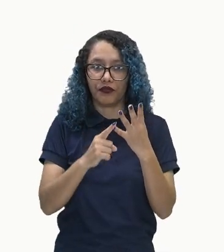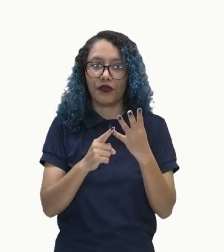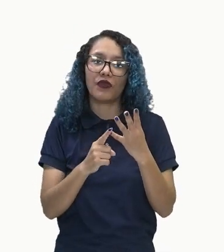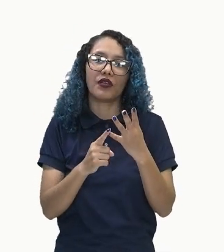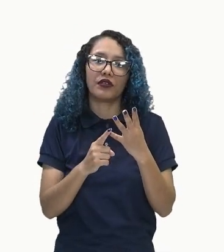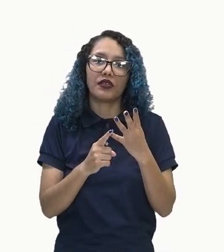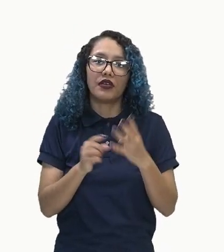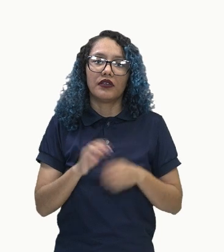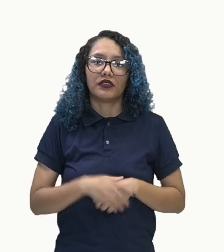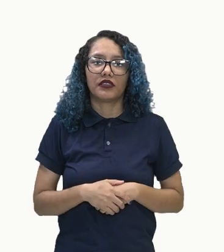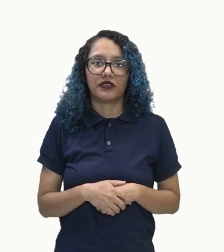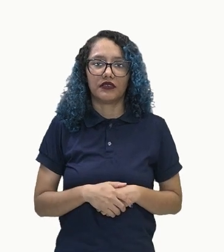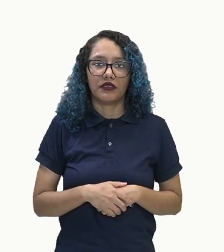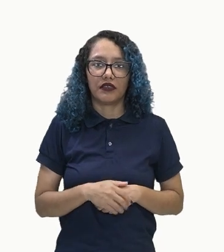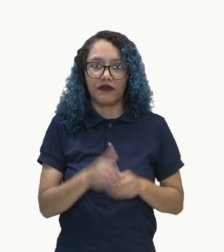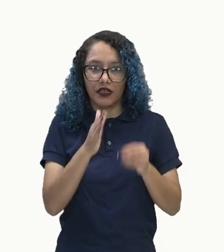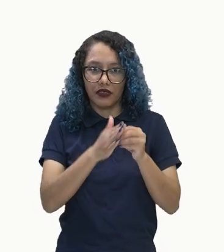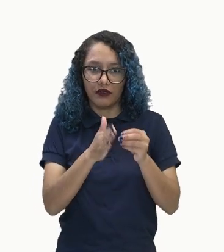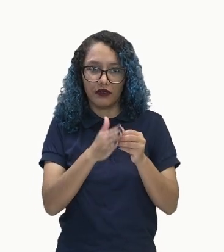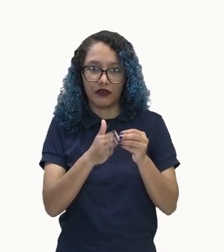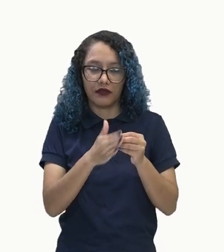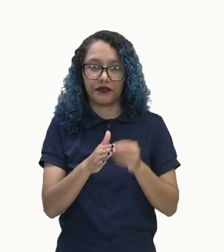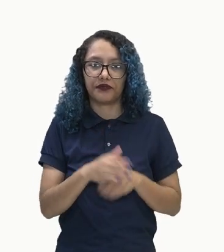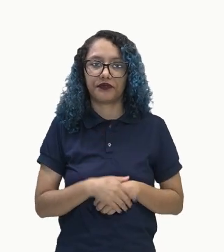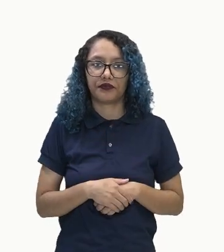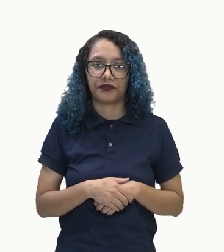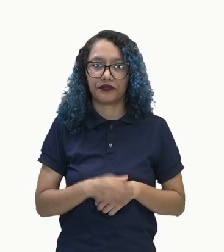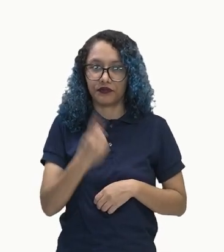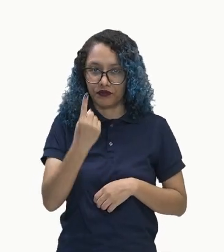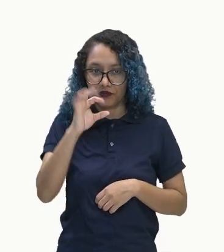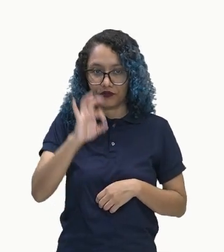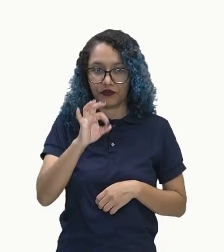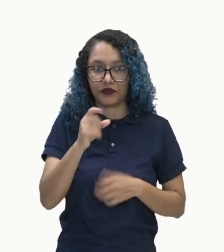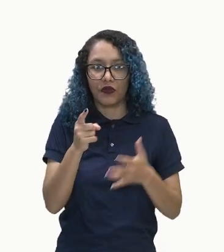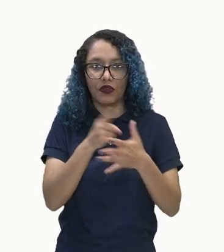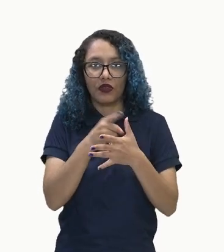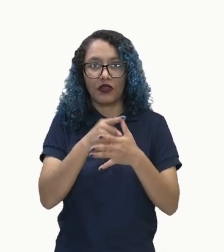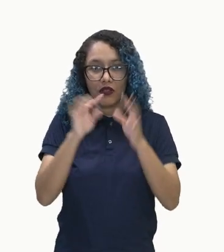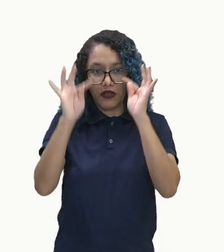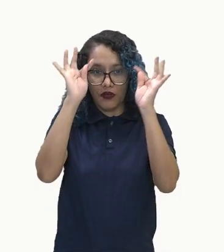Tefé, 1%, Tabatinga,